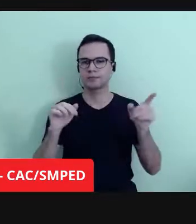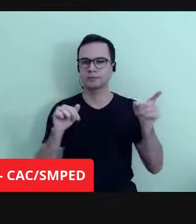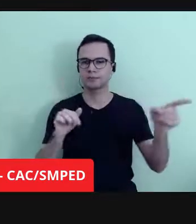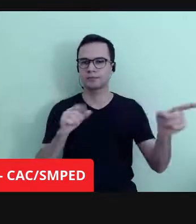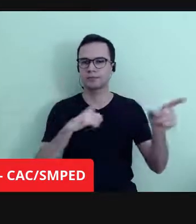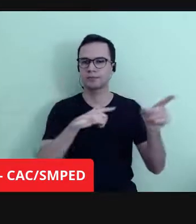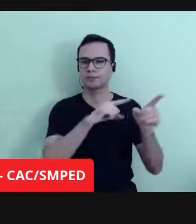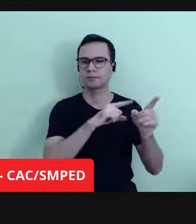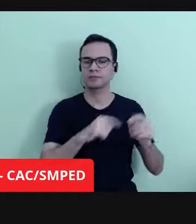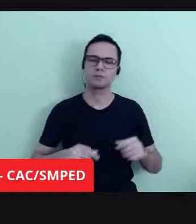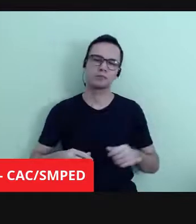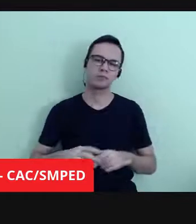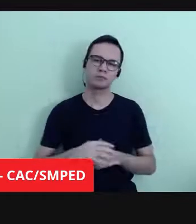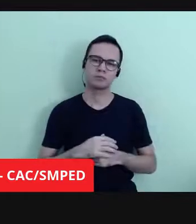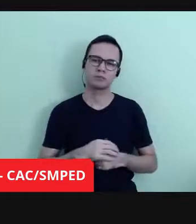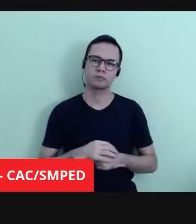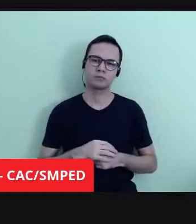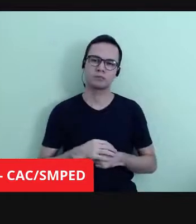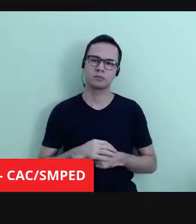ali